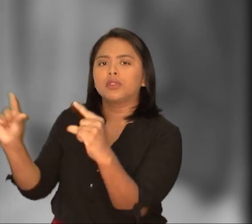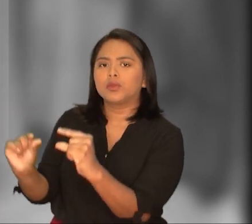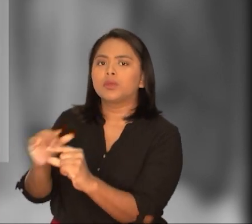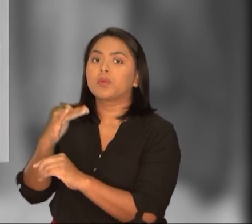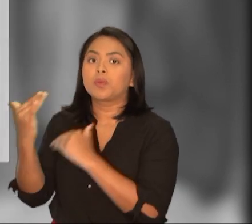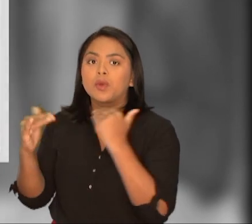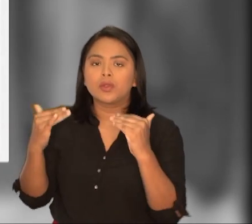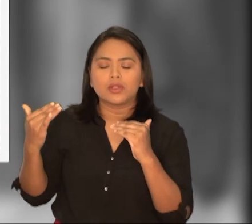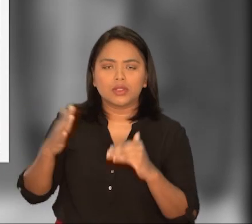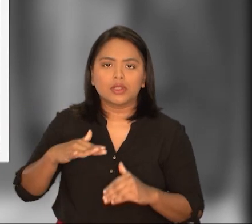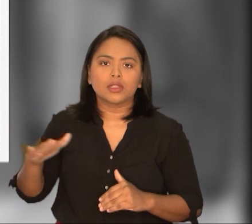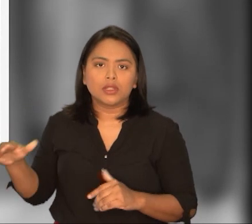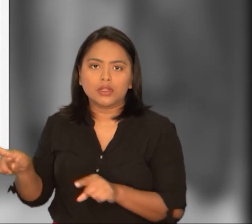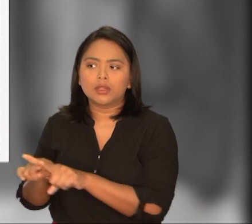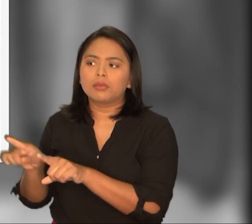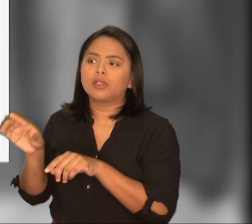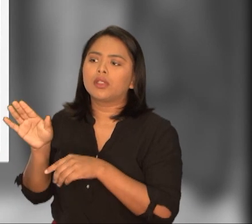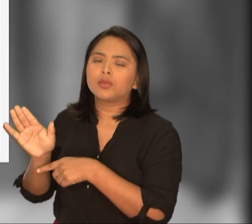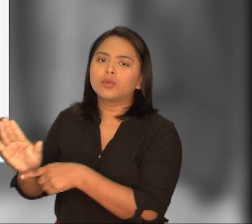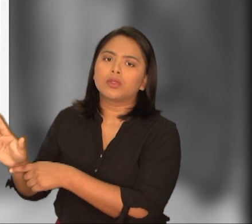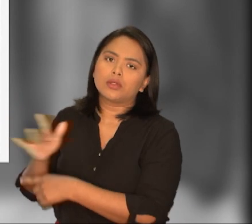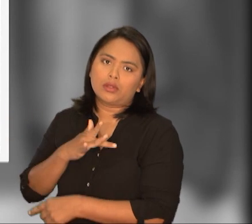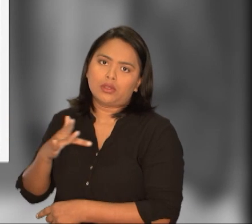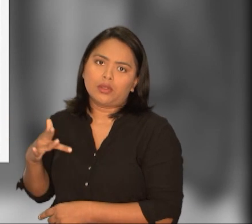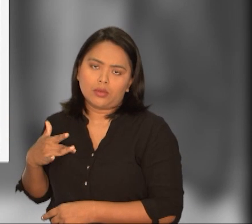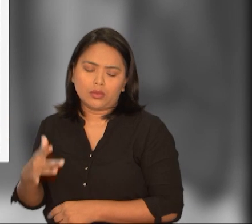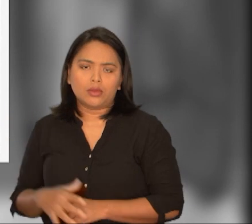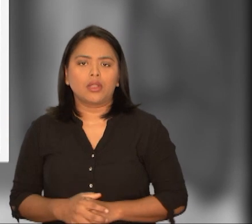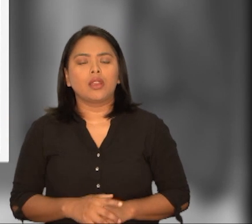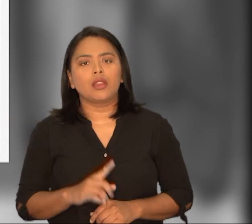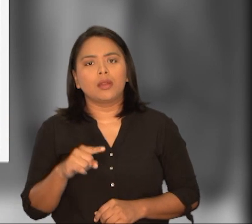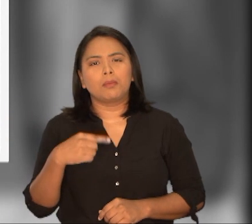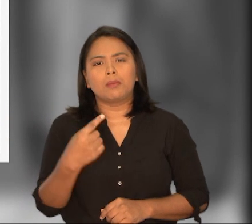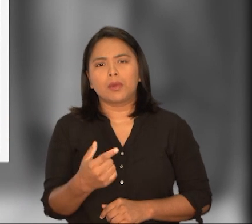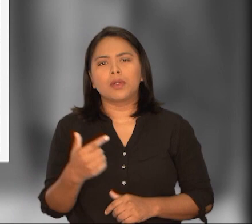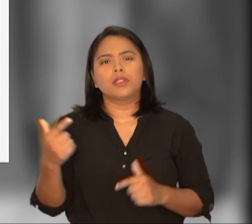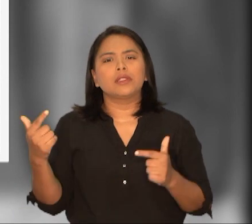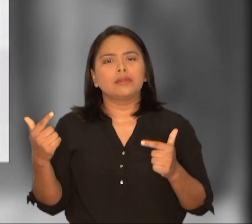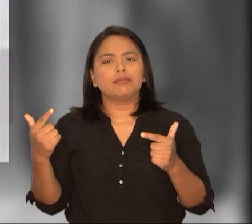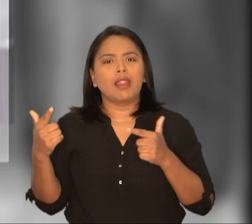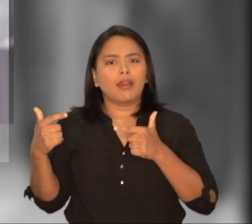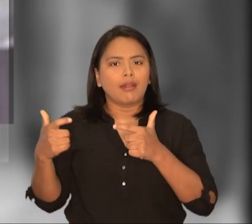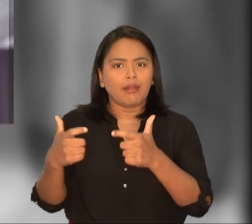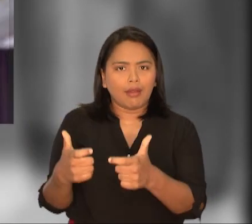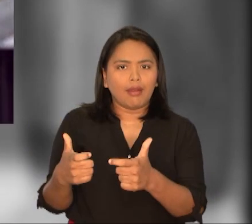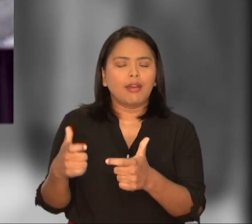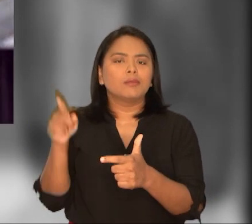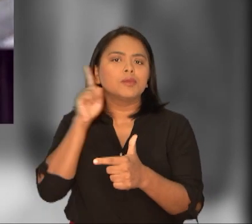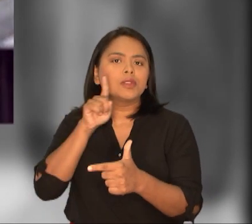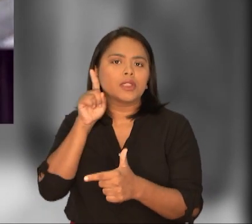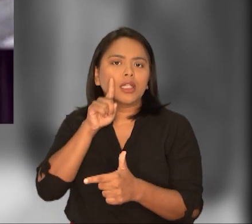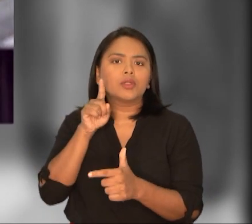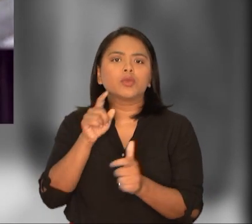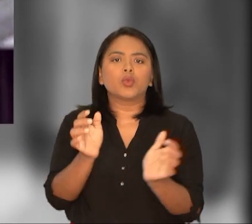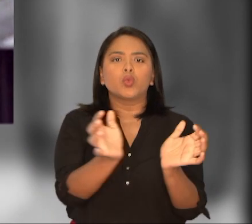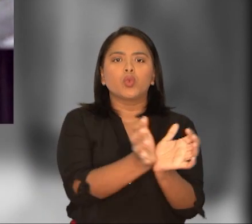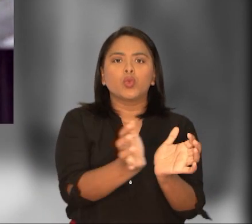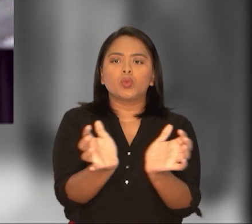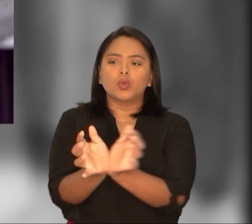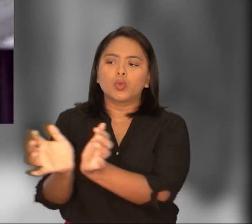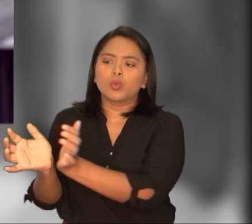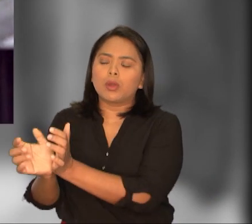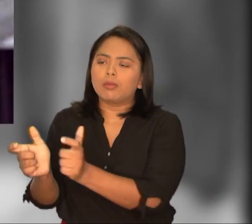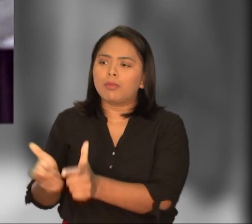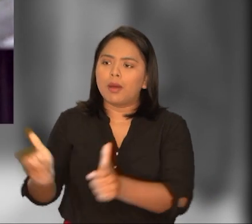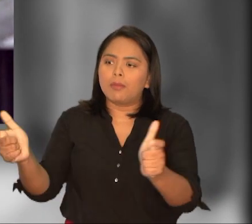infantil. Quando o estado da Virgínia foi dividido pela Guerra Civil Americana, os clubes de trabalho ampliaram sua atuação e passaram a atender